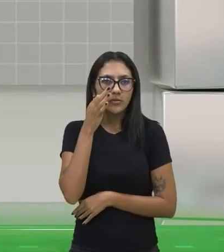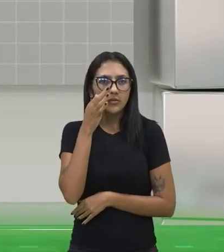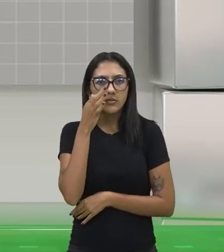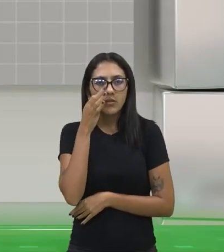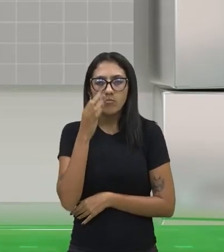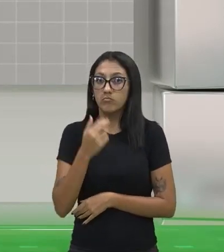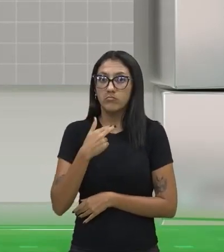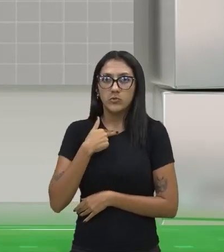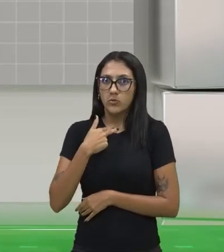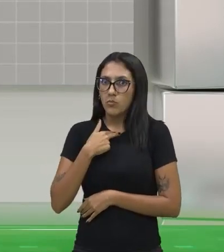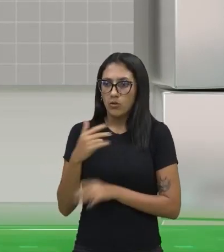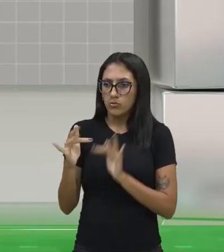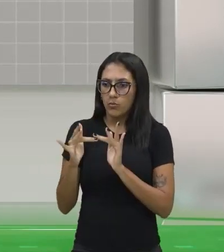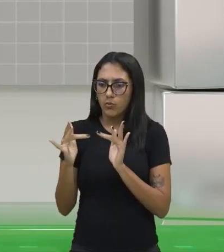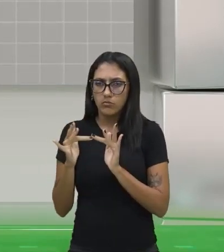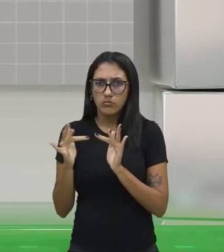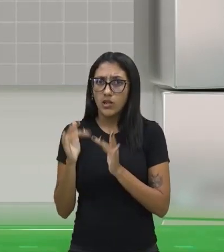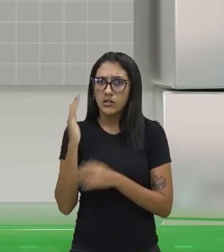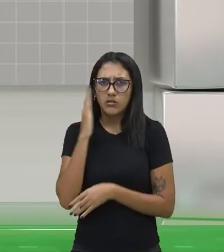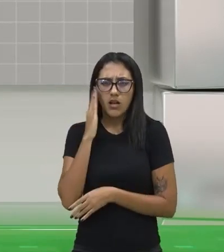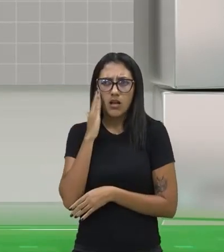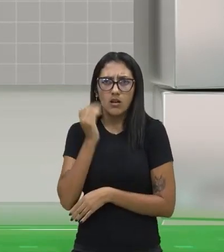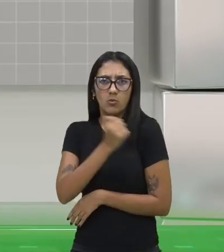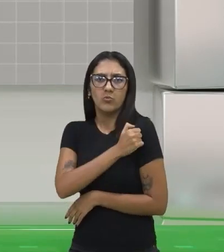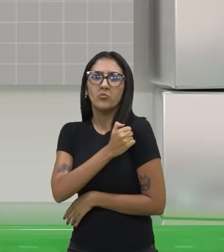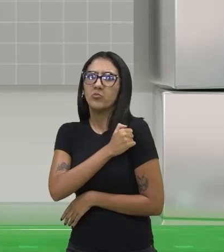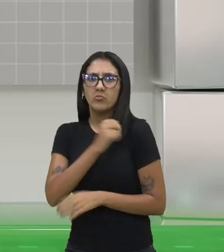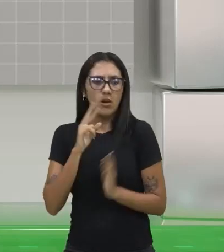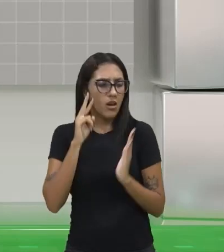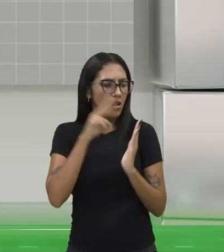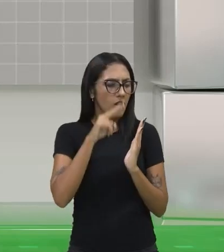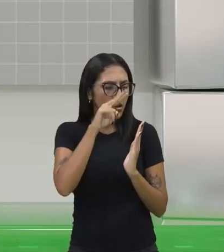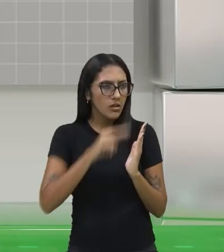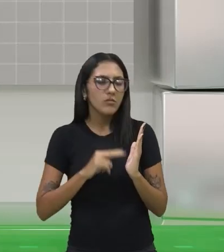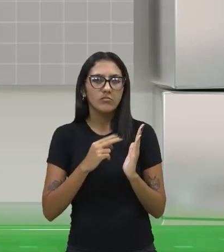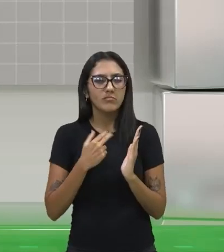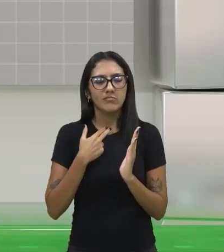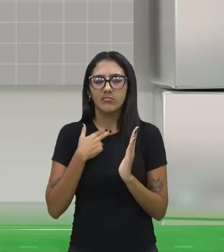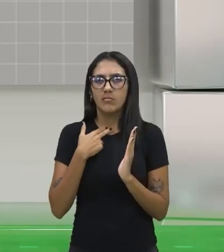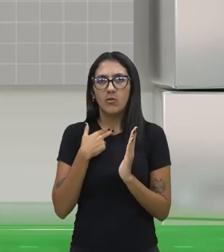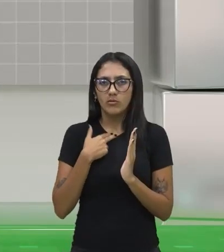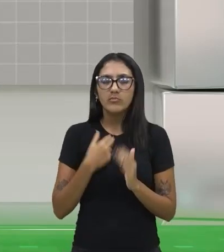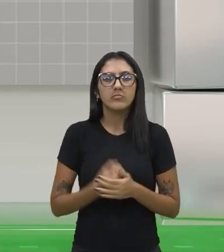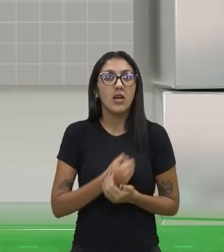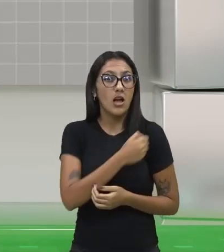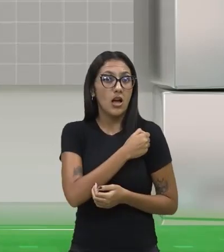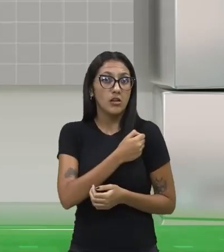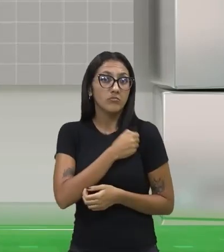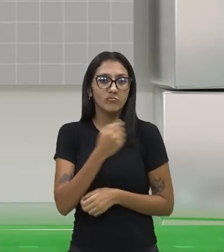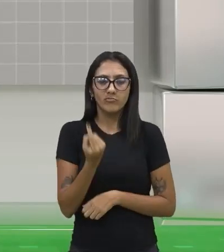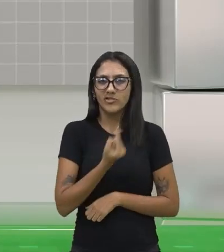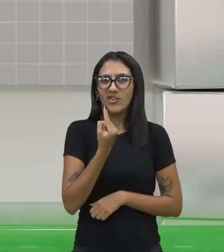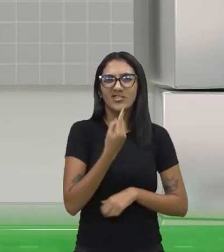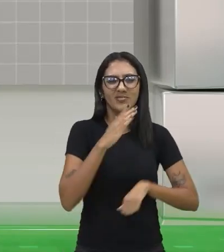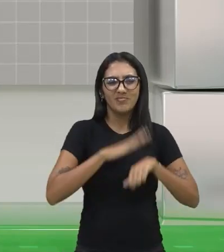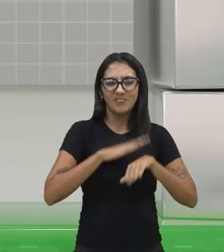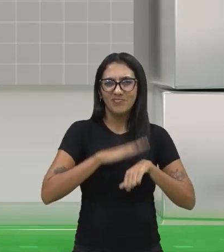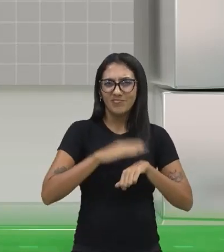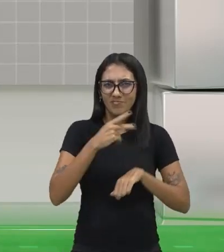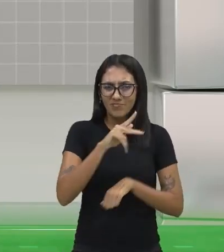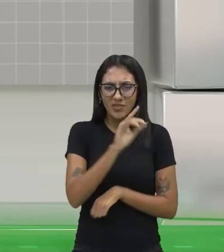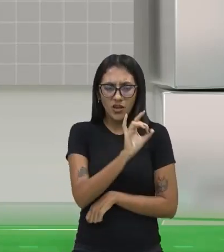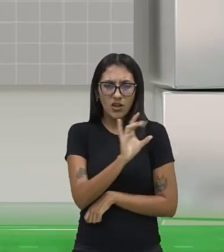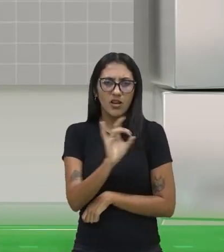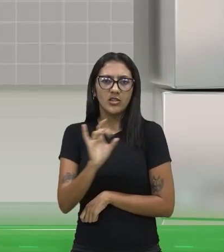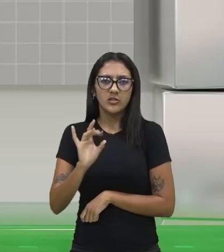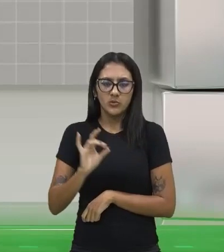chegar na mão do aluno de jeito nenhum, tá bom? O aluno precisa exercitar sozinho e na correção ele entender o